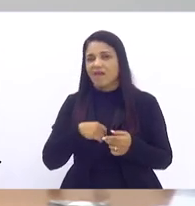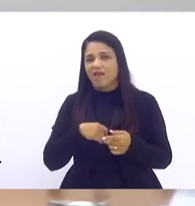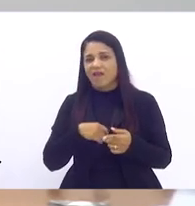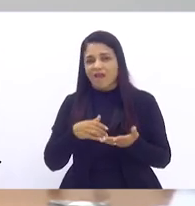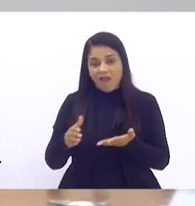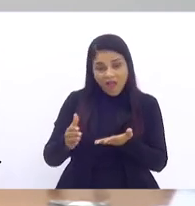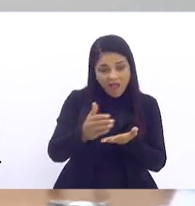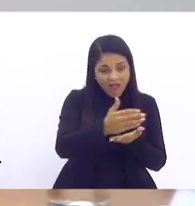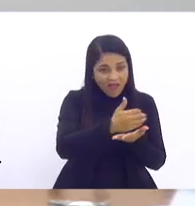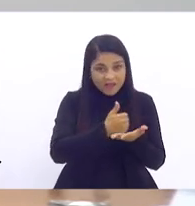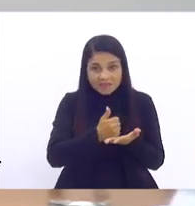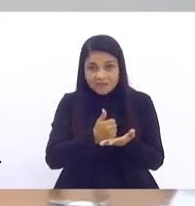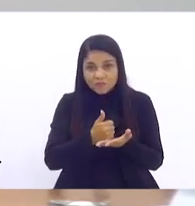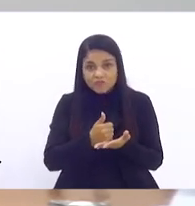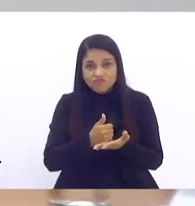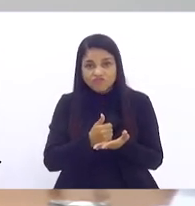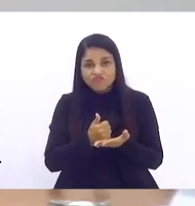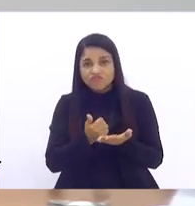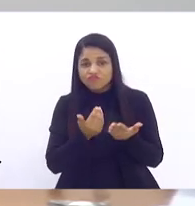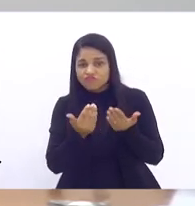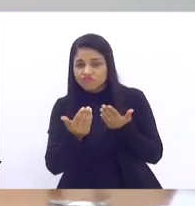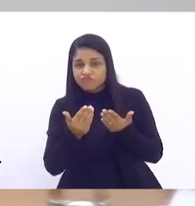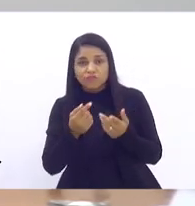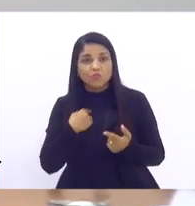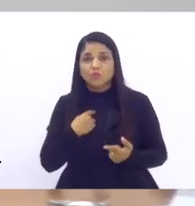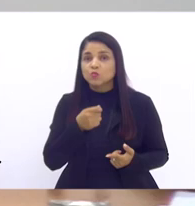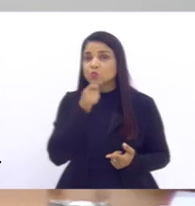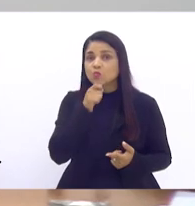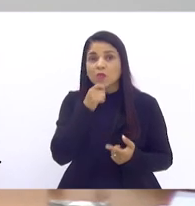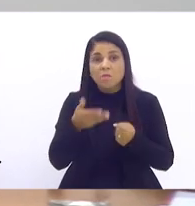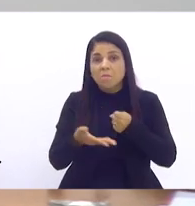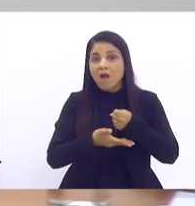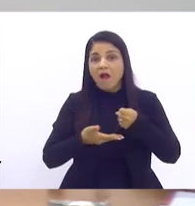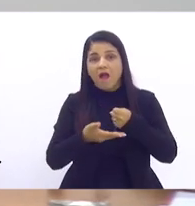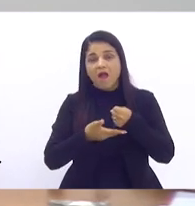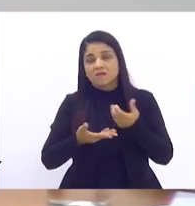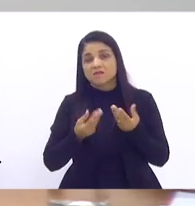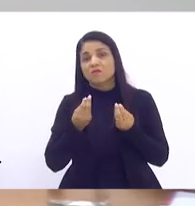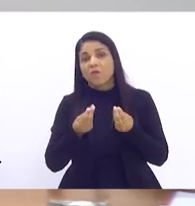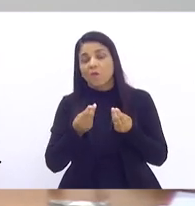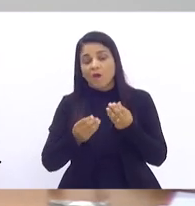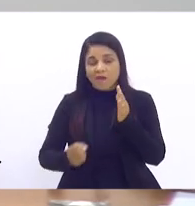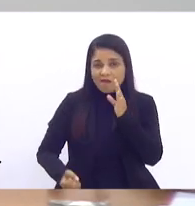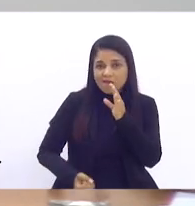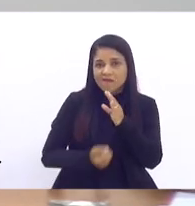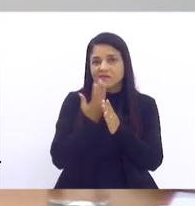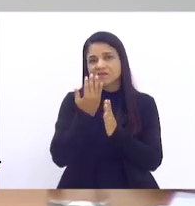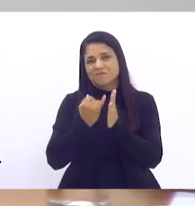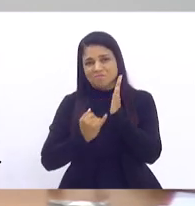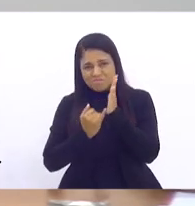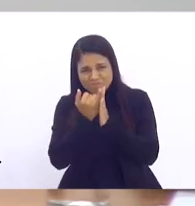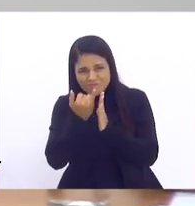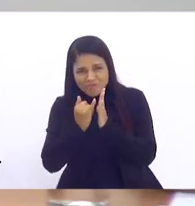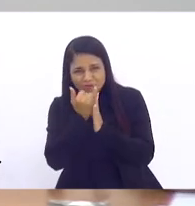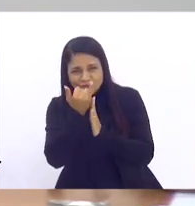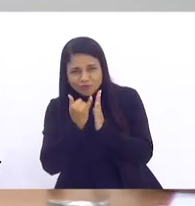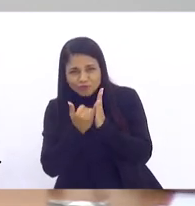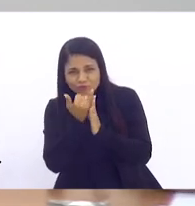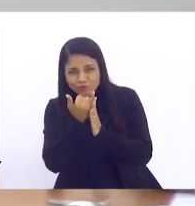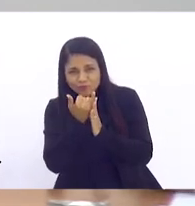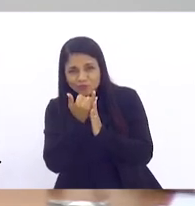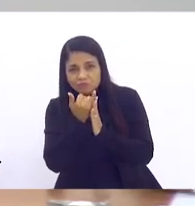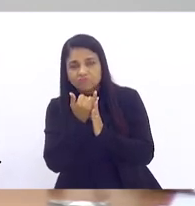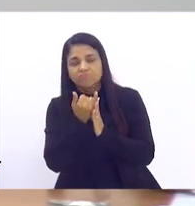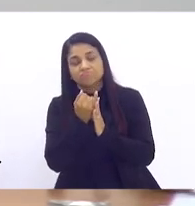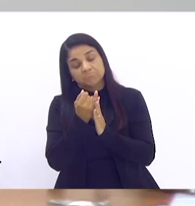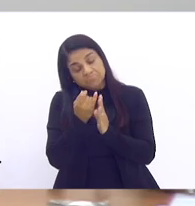arrecadações que você não tem a base para aquela arrecadação Então você cria impostos só que você pode até